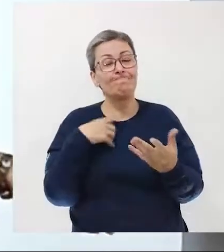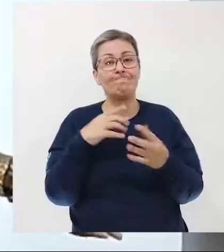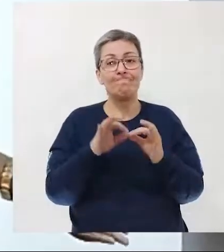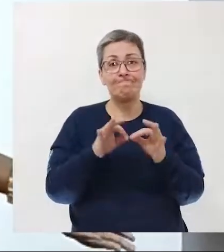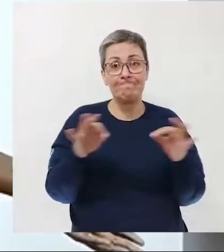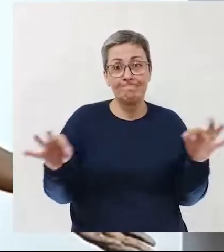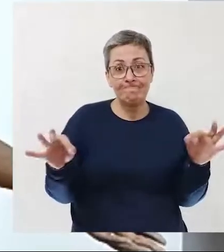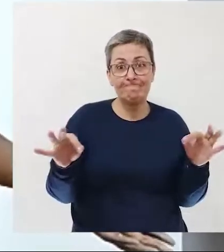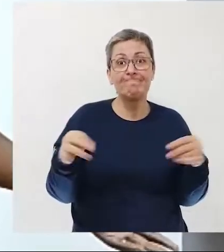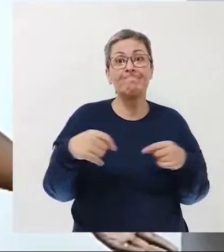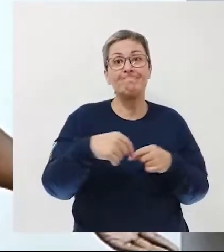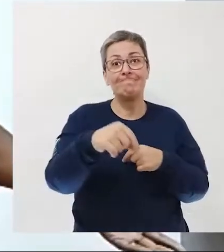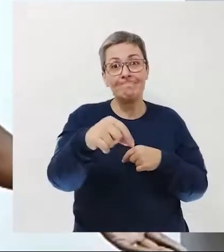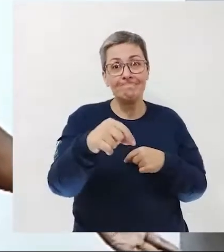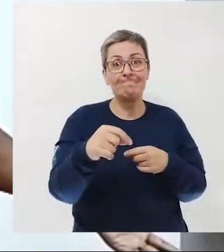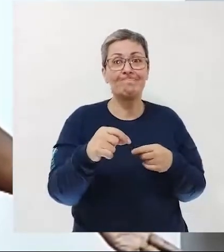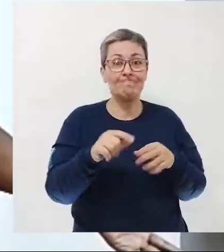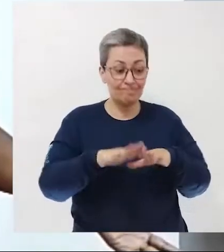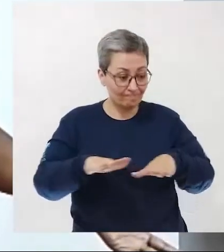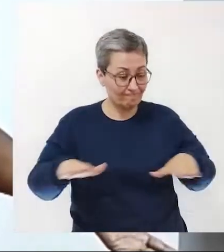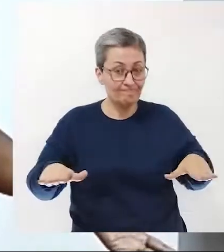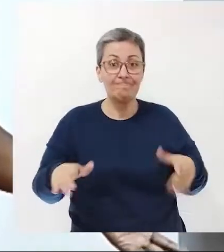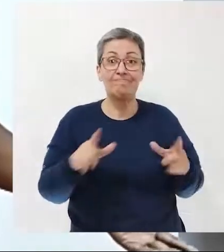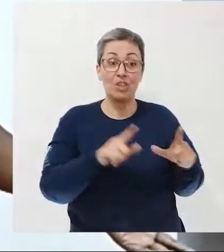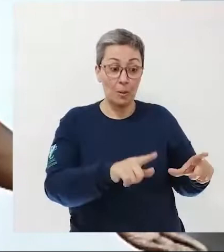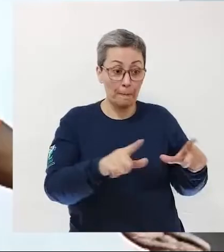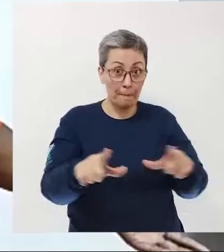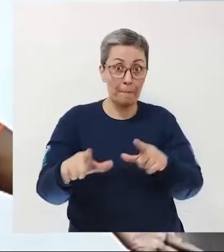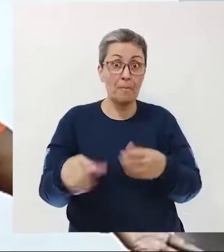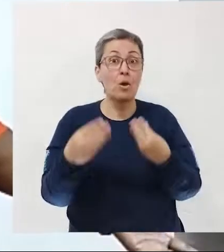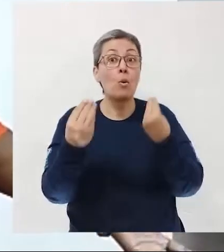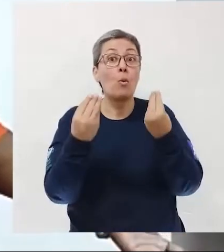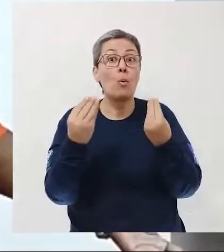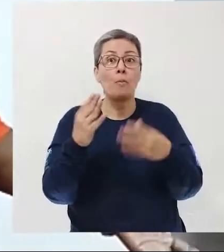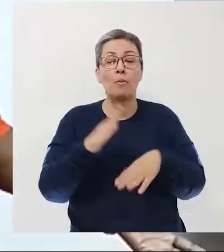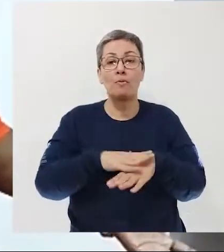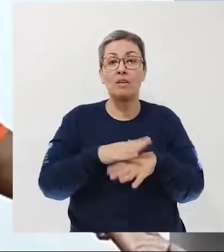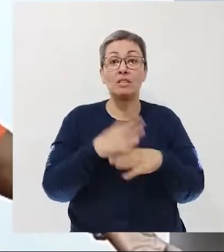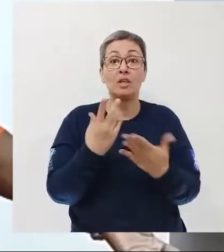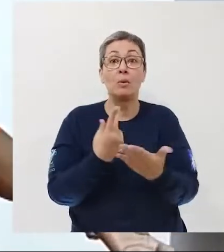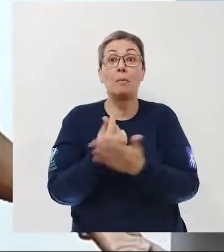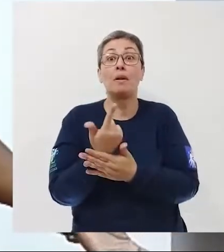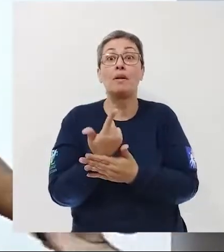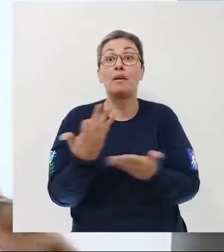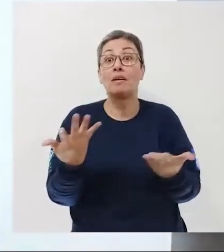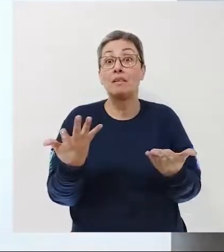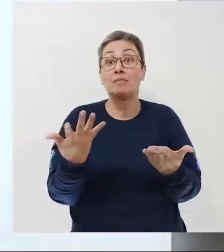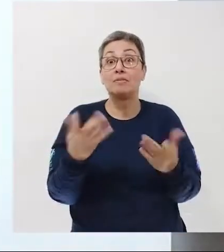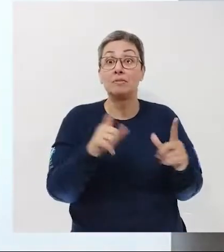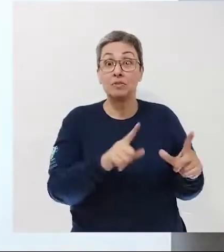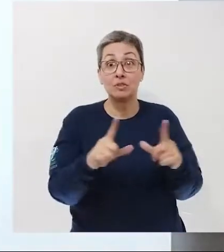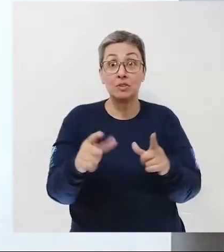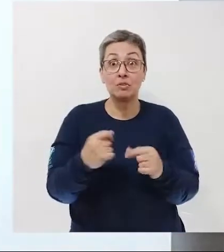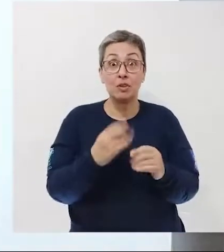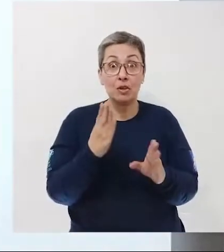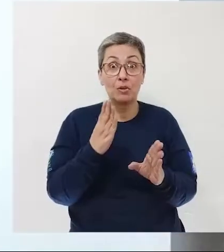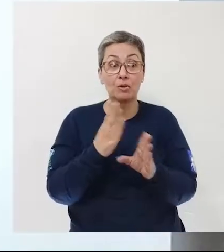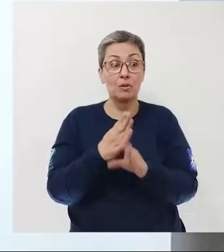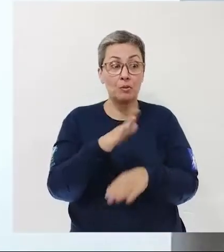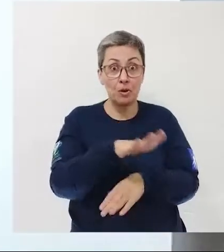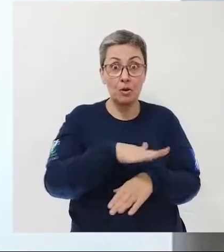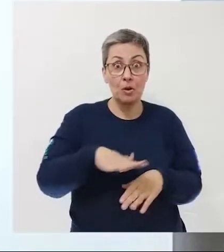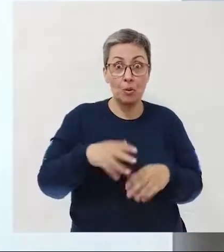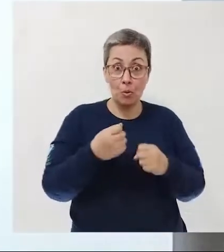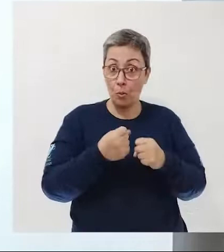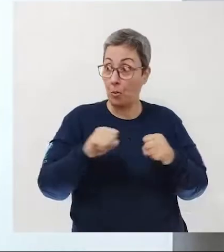Na medida do piso, né, gente? E aí, como que eu vou fazer para comprar este piso? Eu descobri que essa